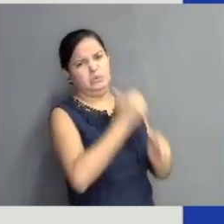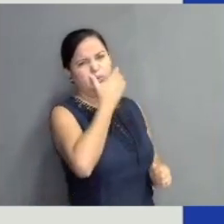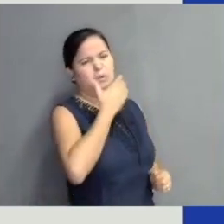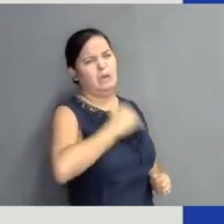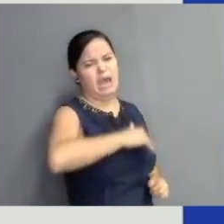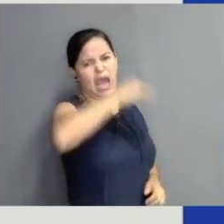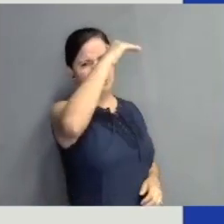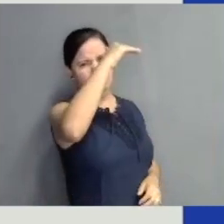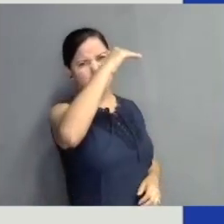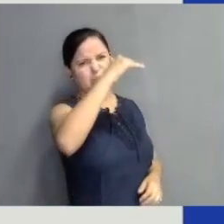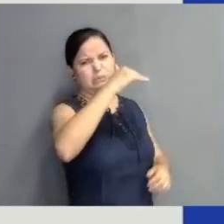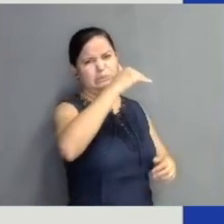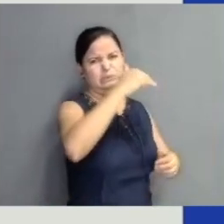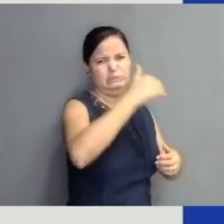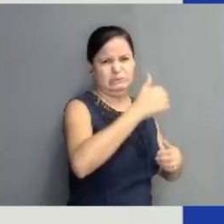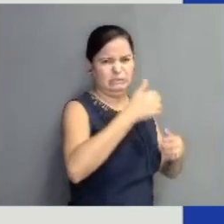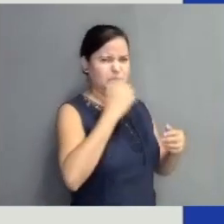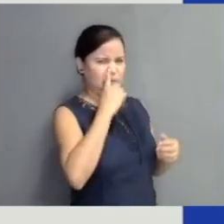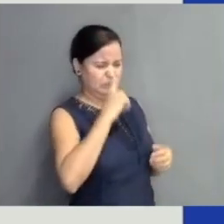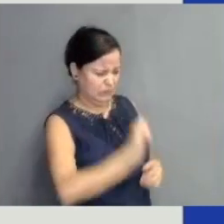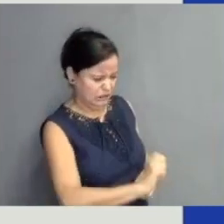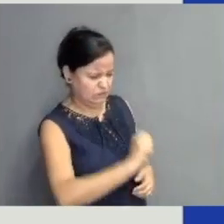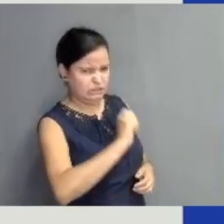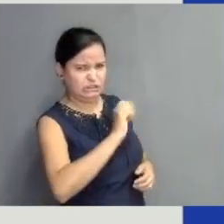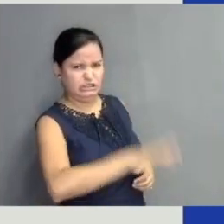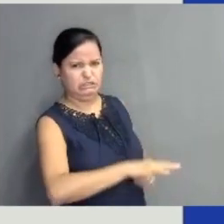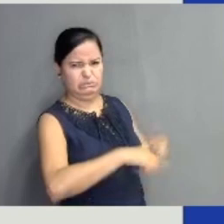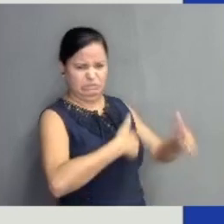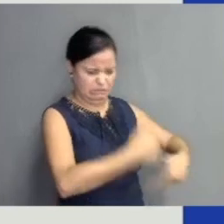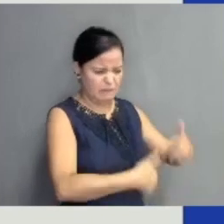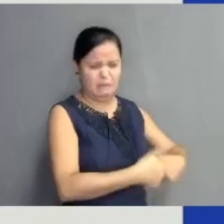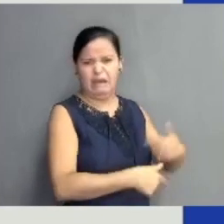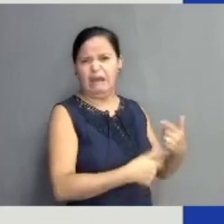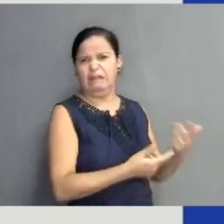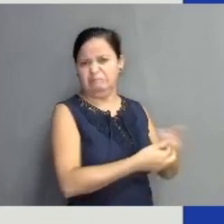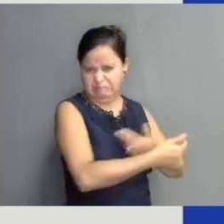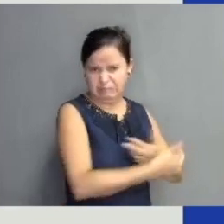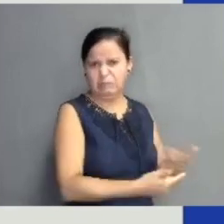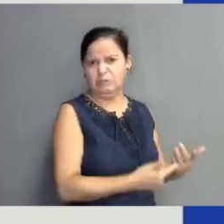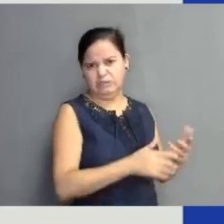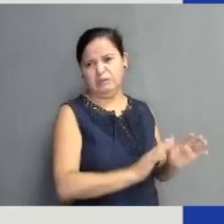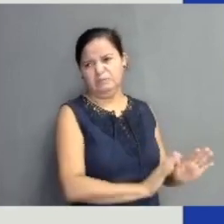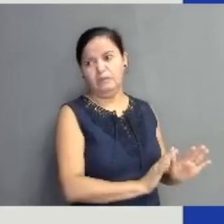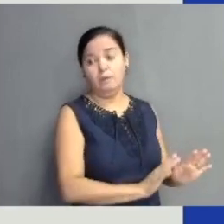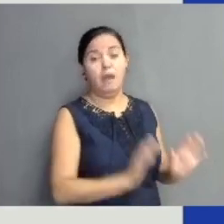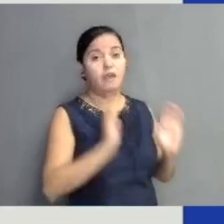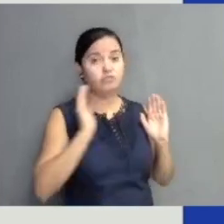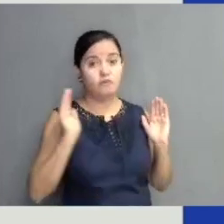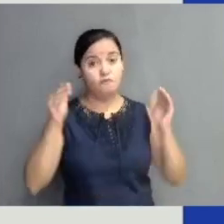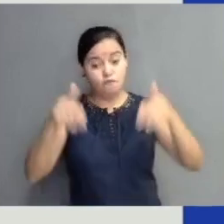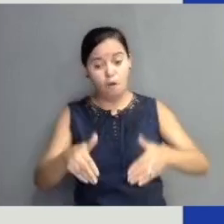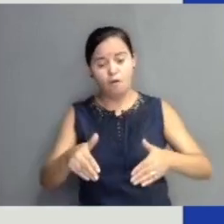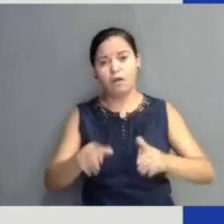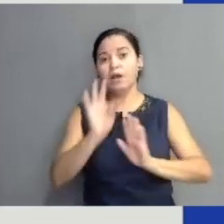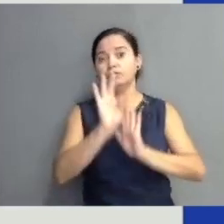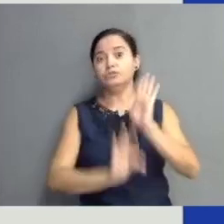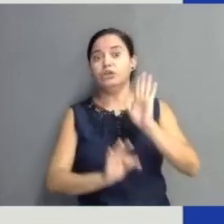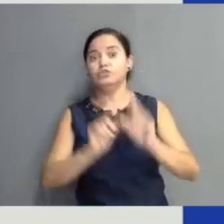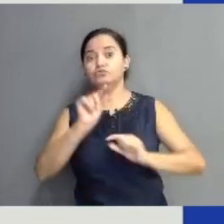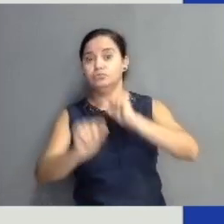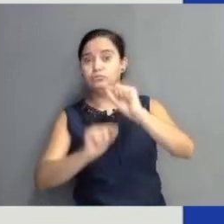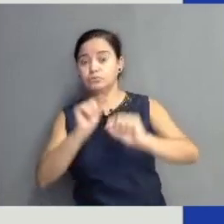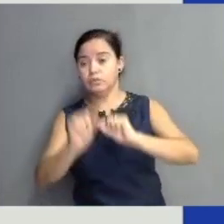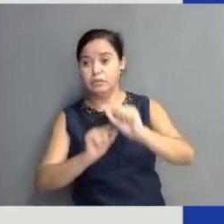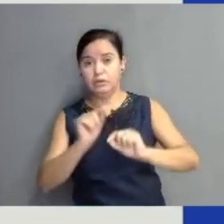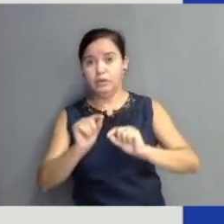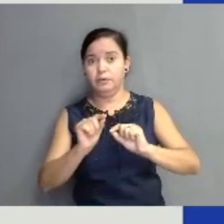Então, ó, vamos focar nessa primeira questão por enquanto. Qual a ideia principal do texto?